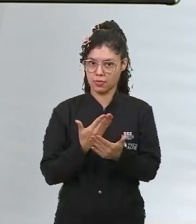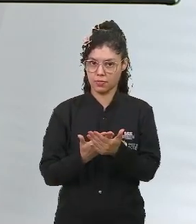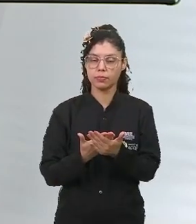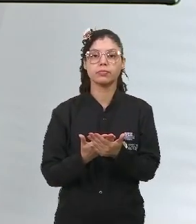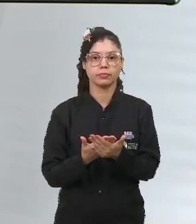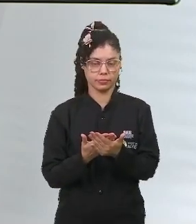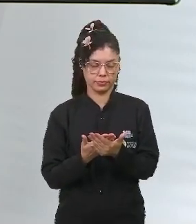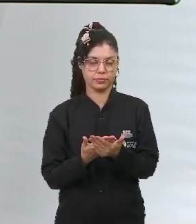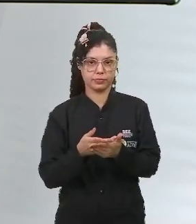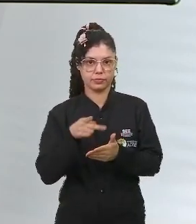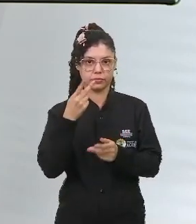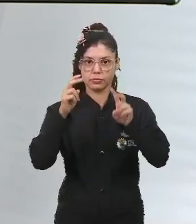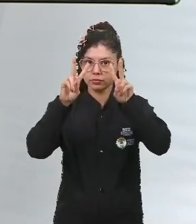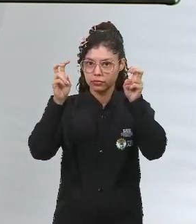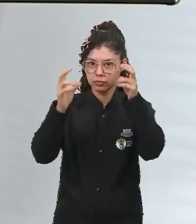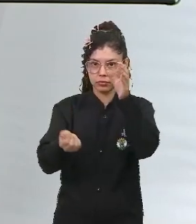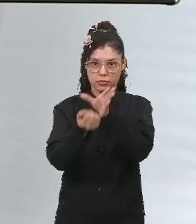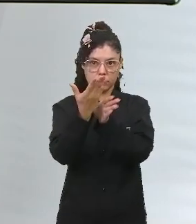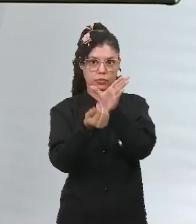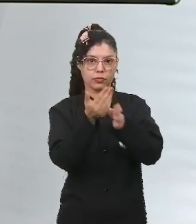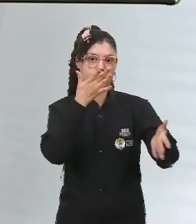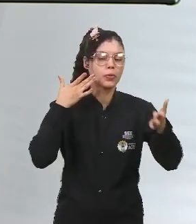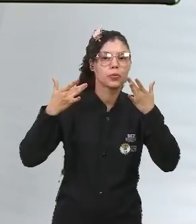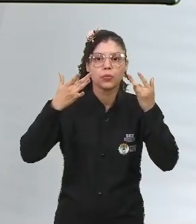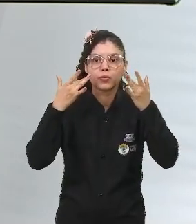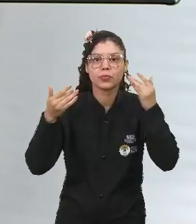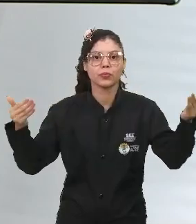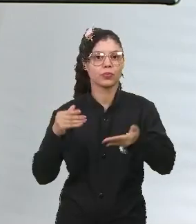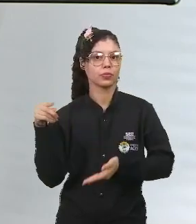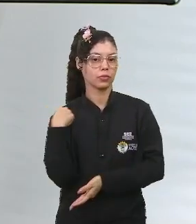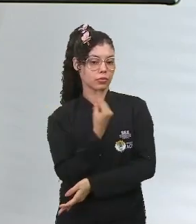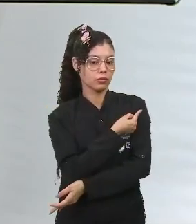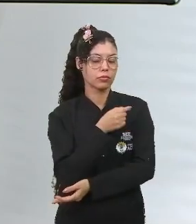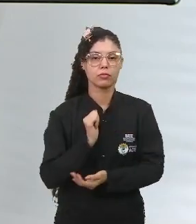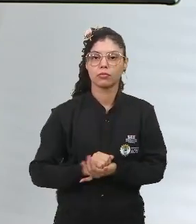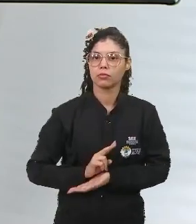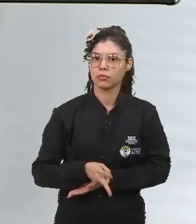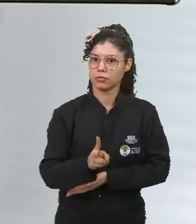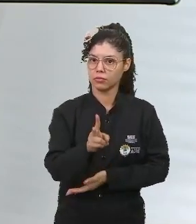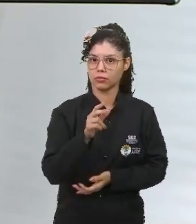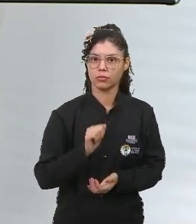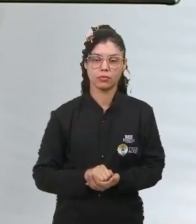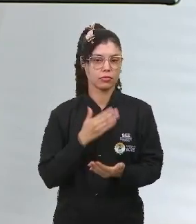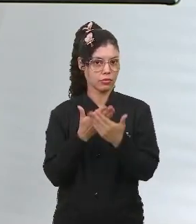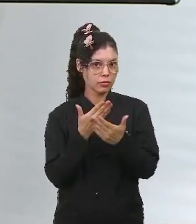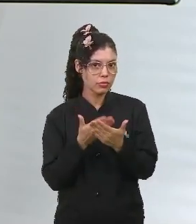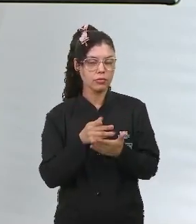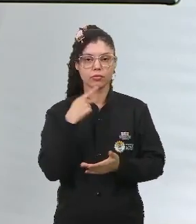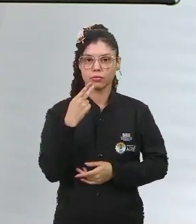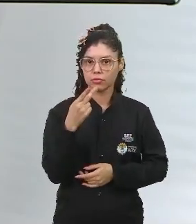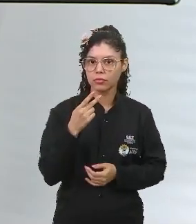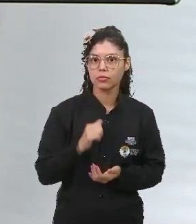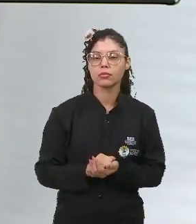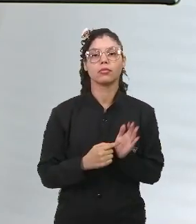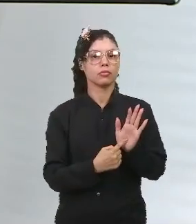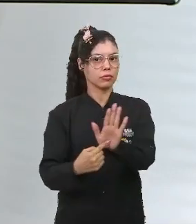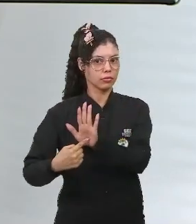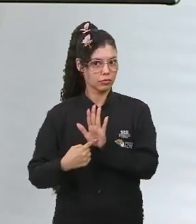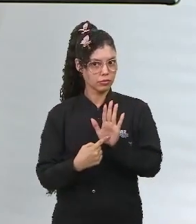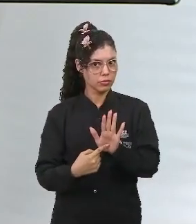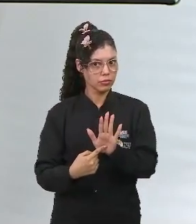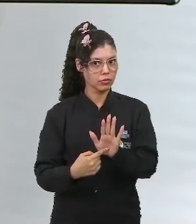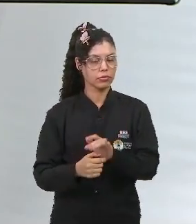falamos sobre a produção teatral e hoje nós vamos continuar essa aula falando sobre a